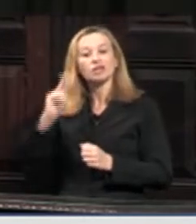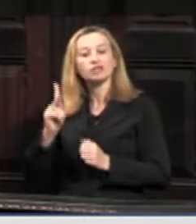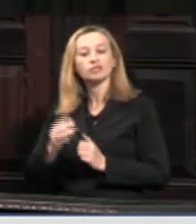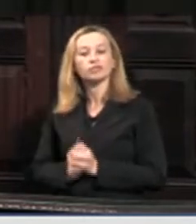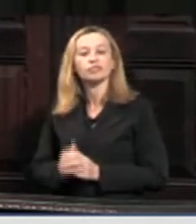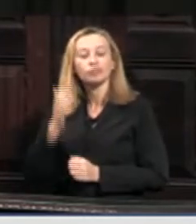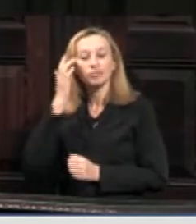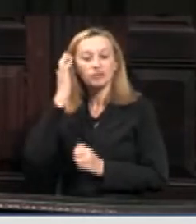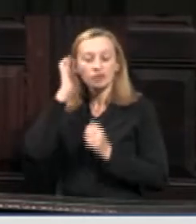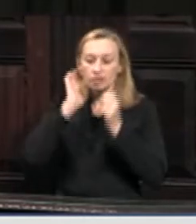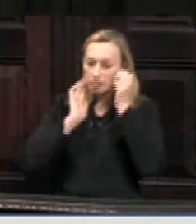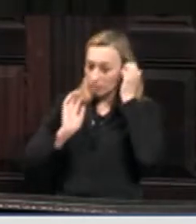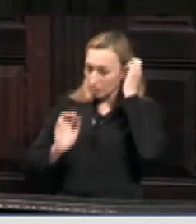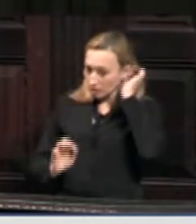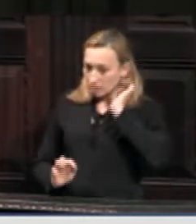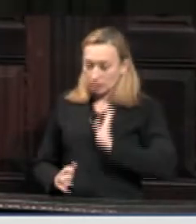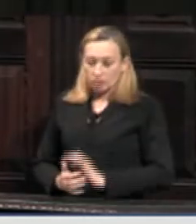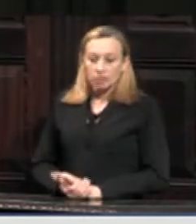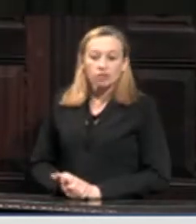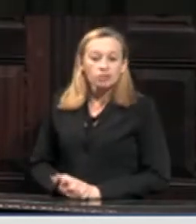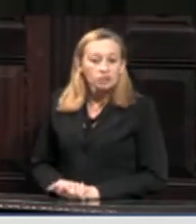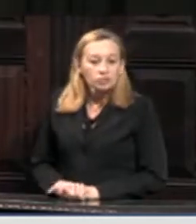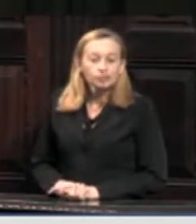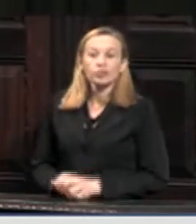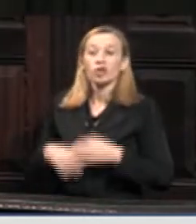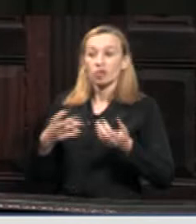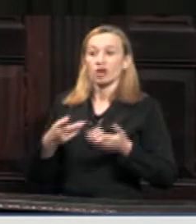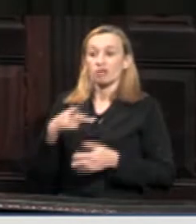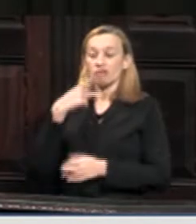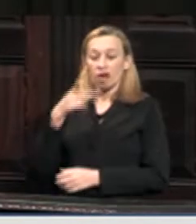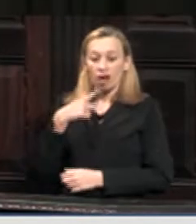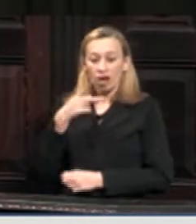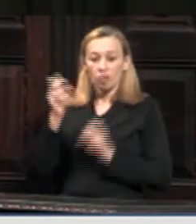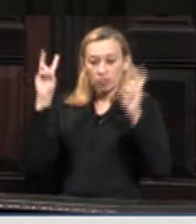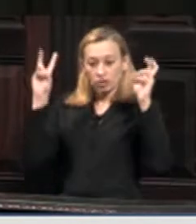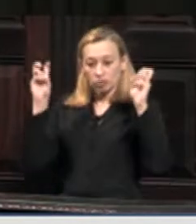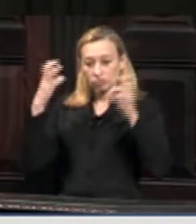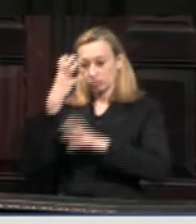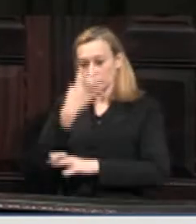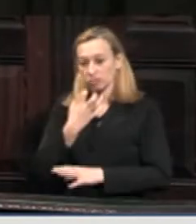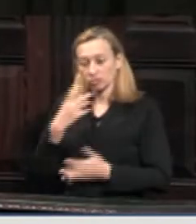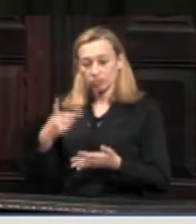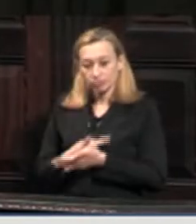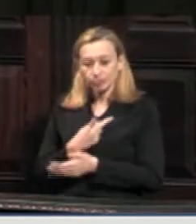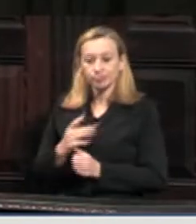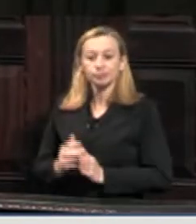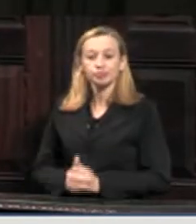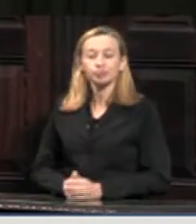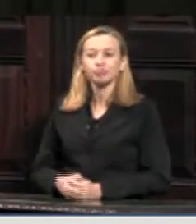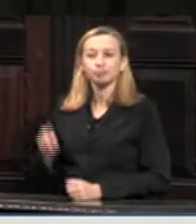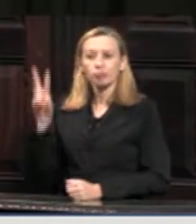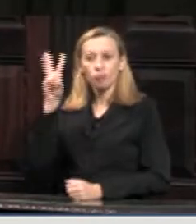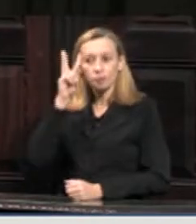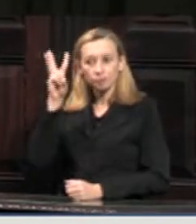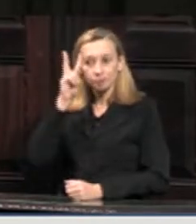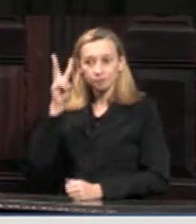Lima Sobrinho, reverberar um fato grave que aconteceu na